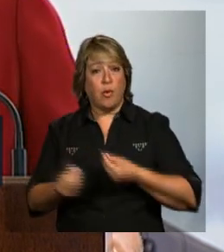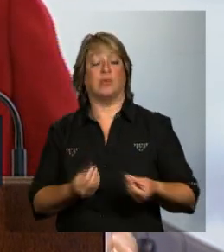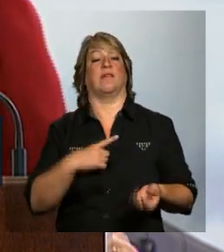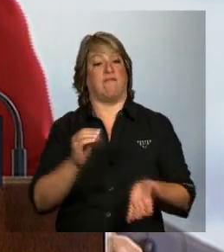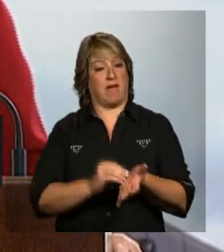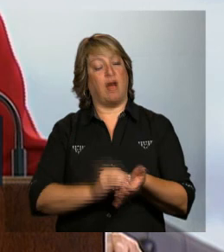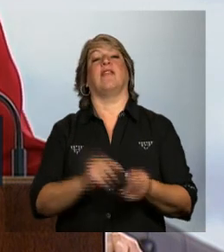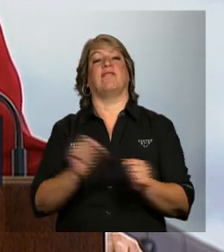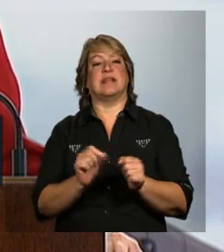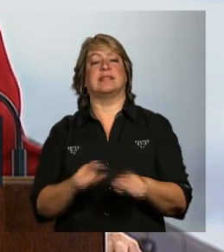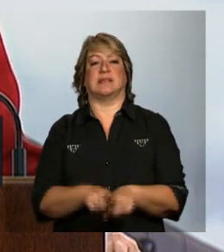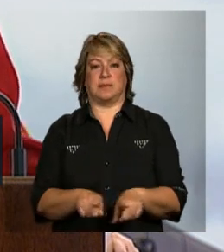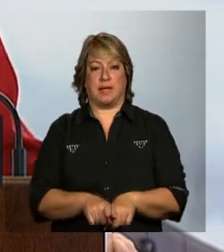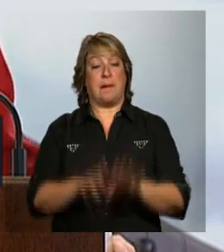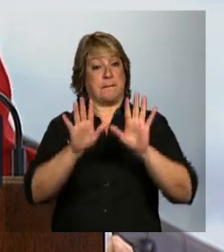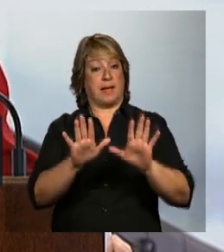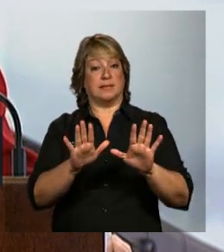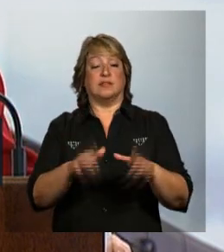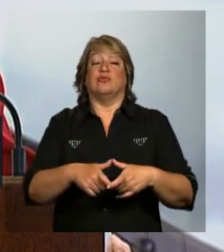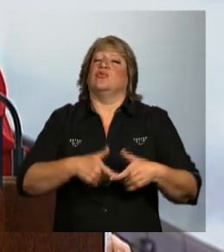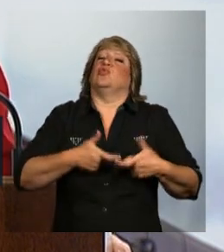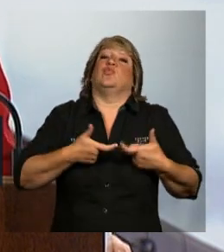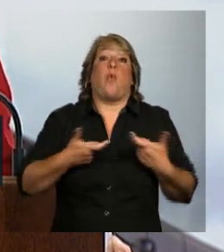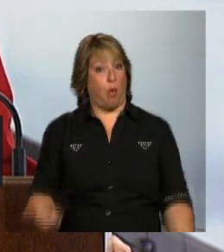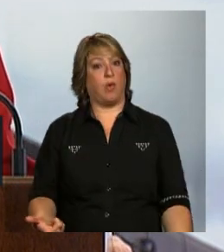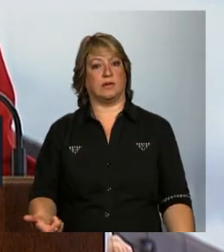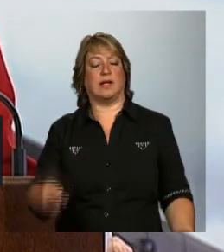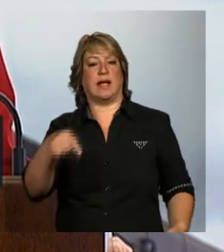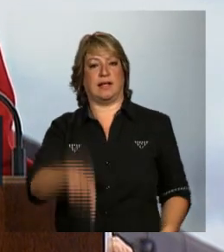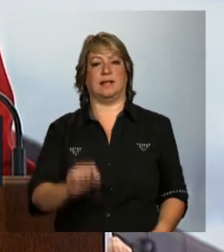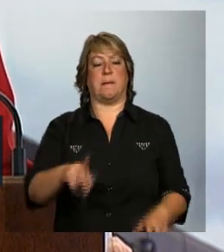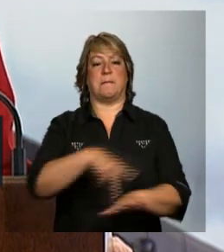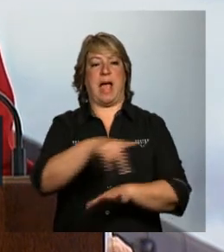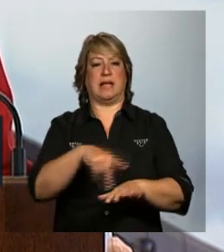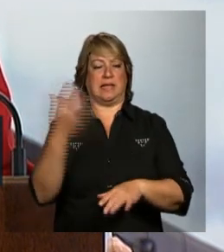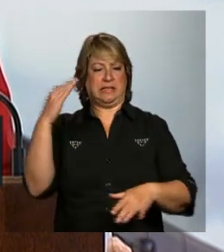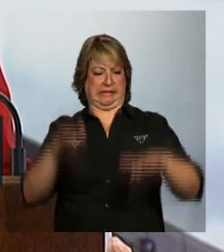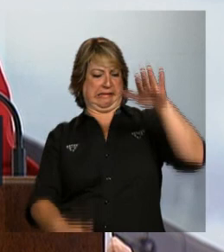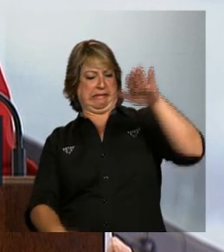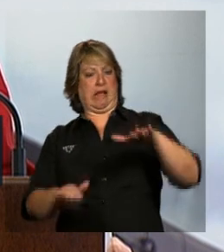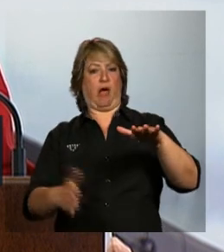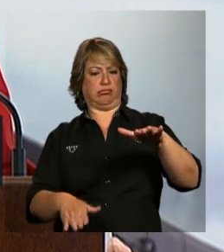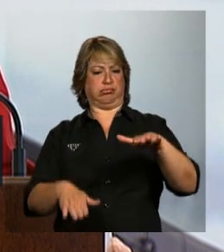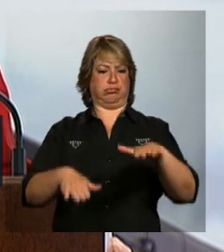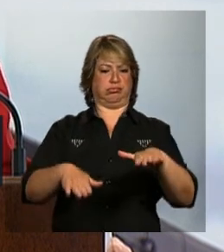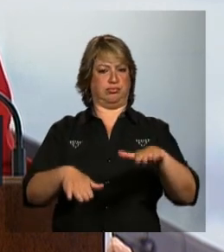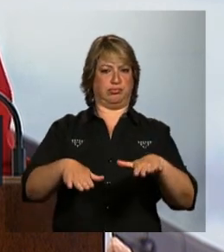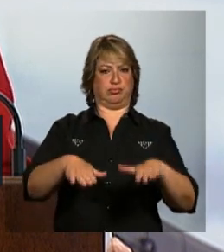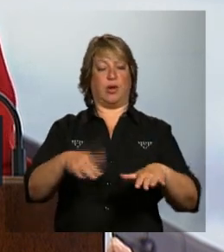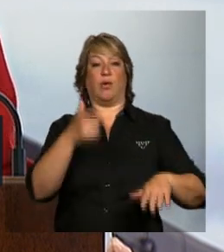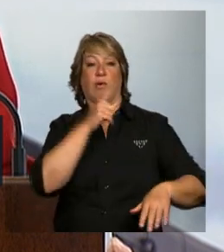fazemos agora graças a esse país menos desigual nós